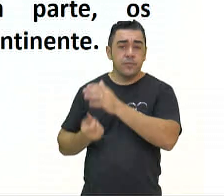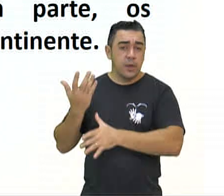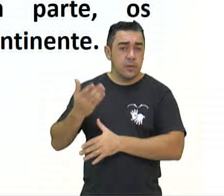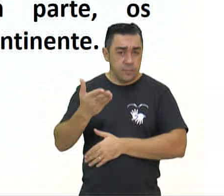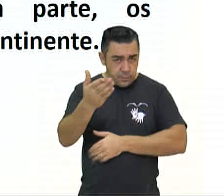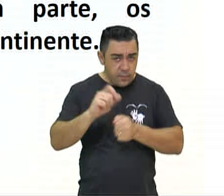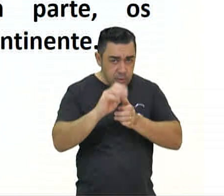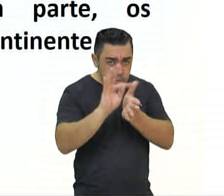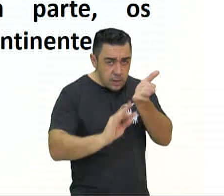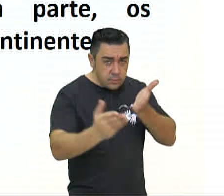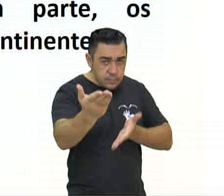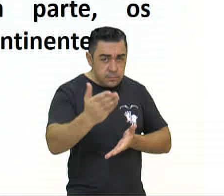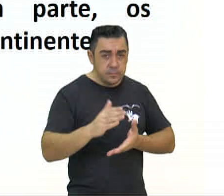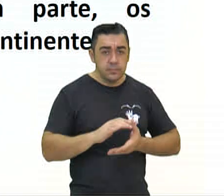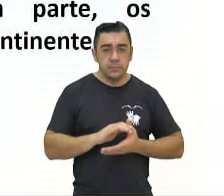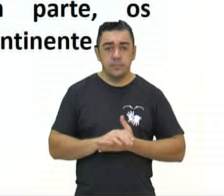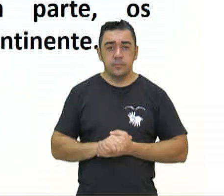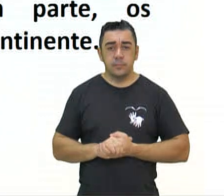vamos lá.